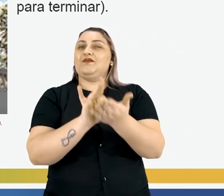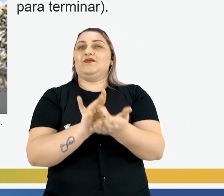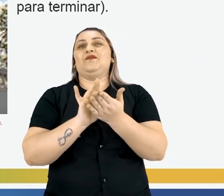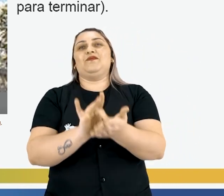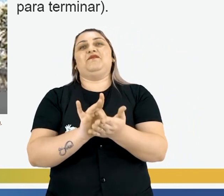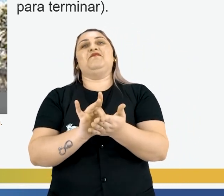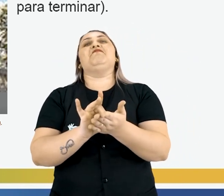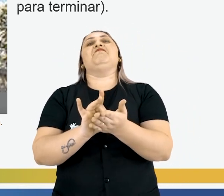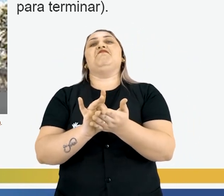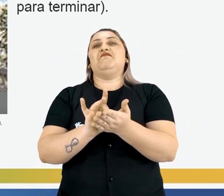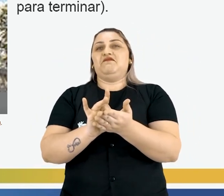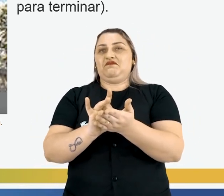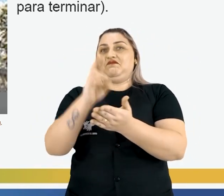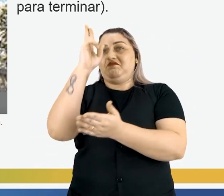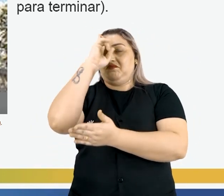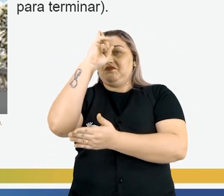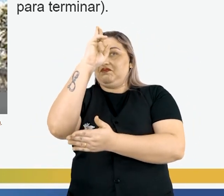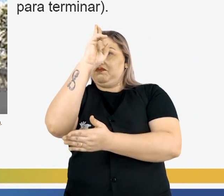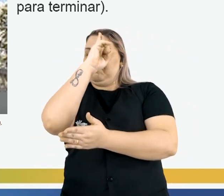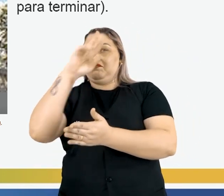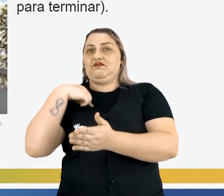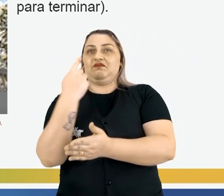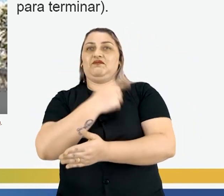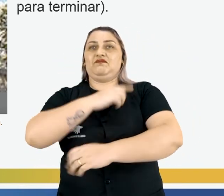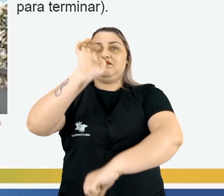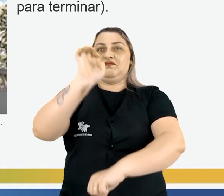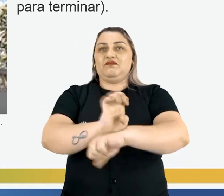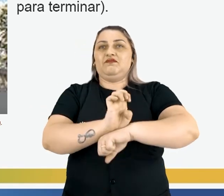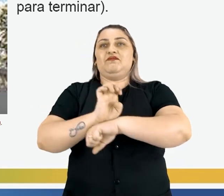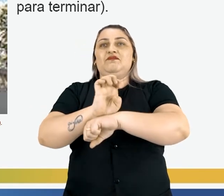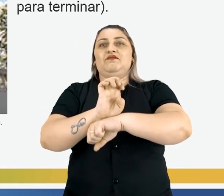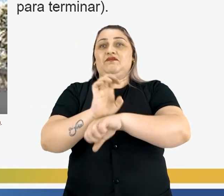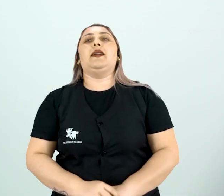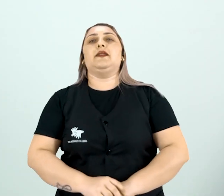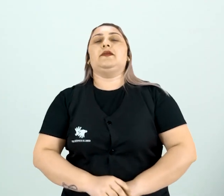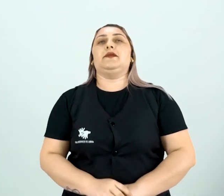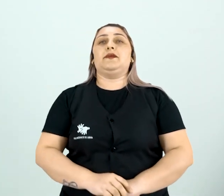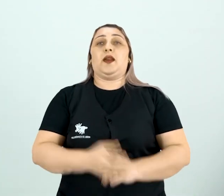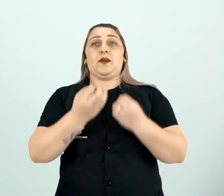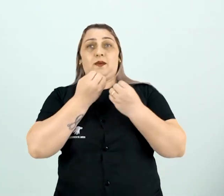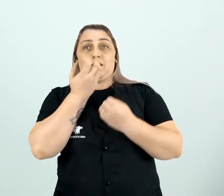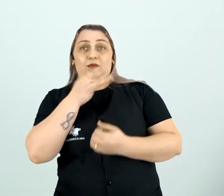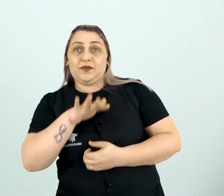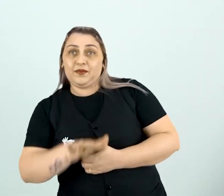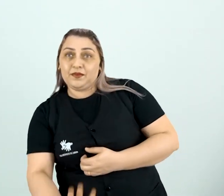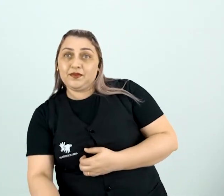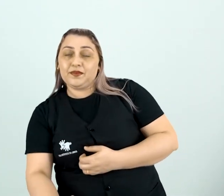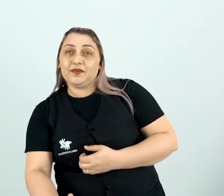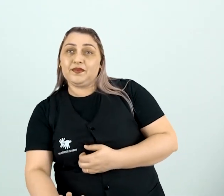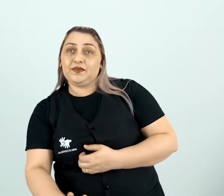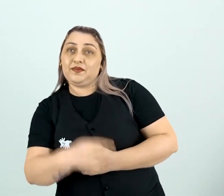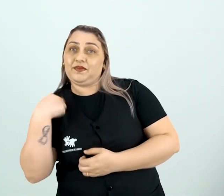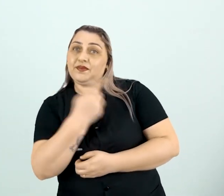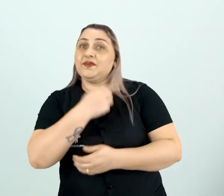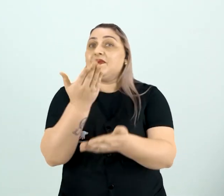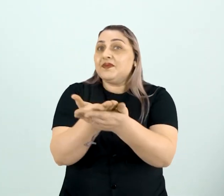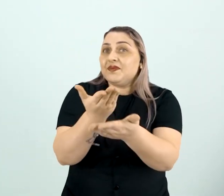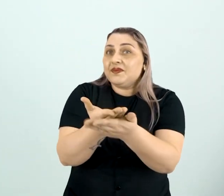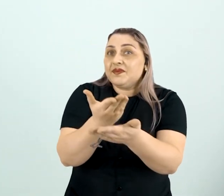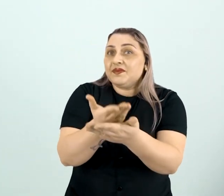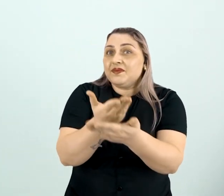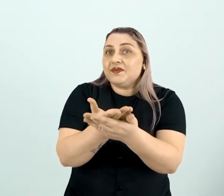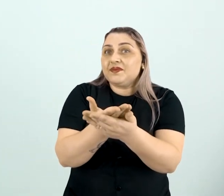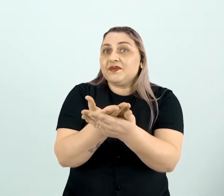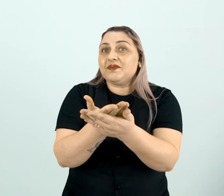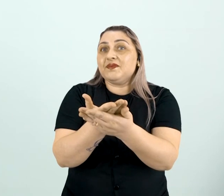é um patrimônio histórico do nosso estado, tá certo? Bom, crianças, a nossa aula termina